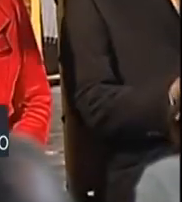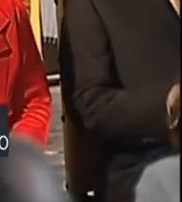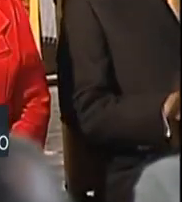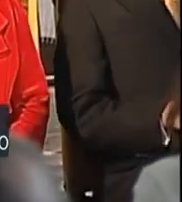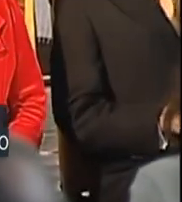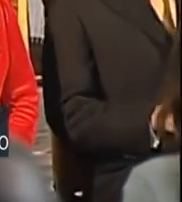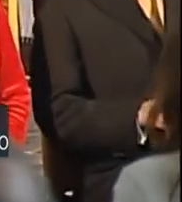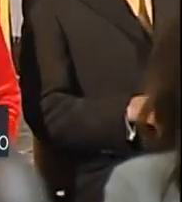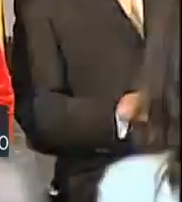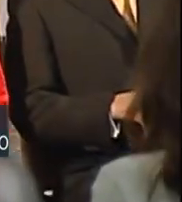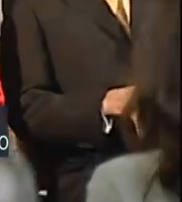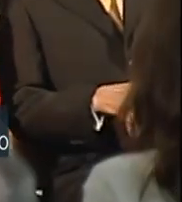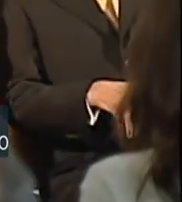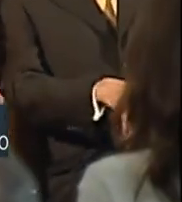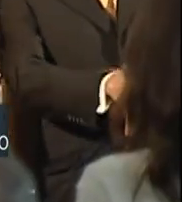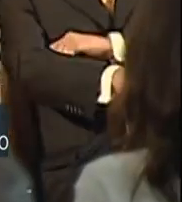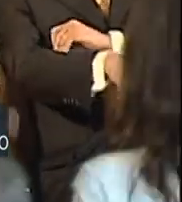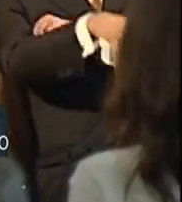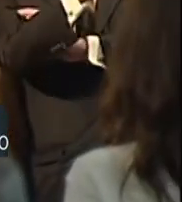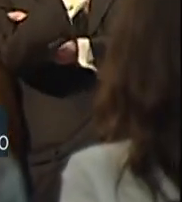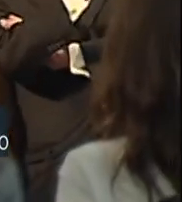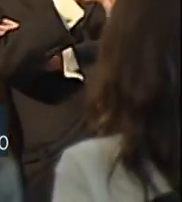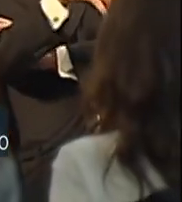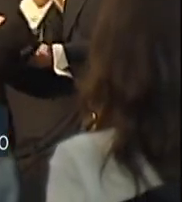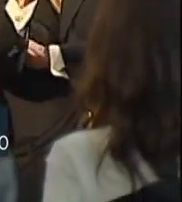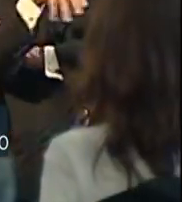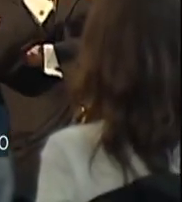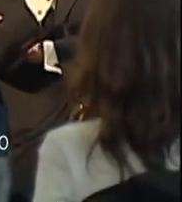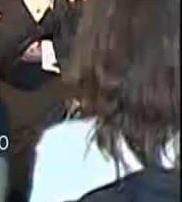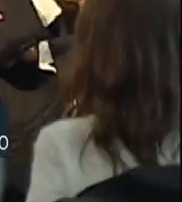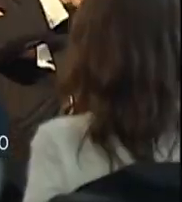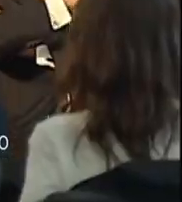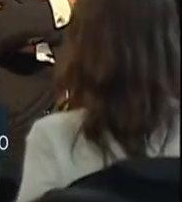G1 E aí